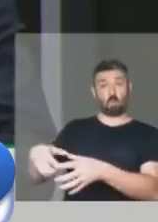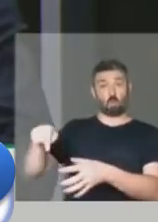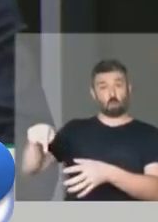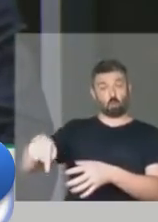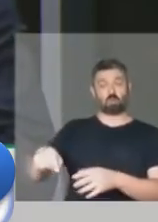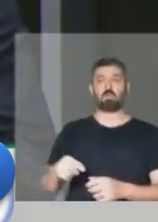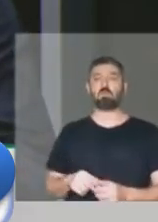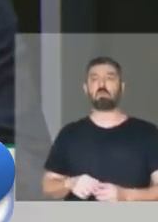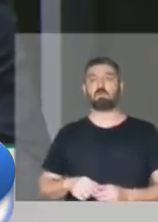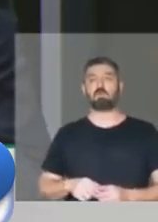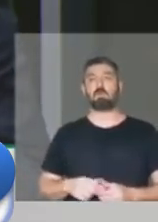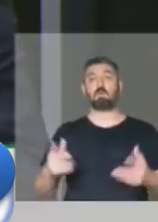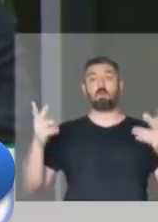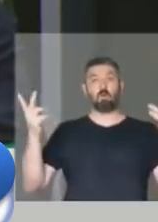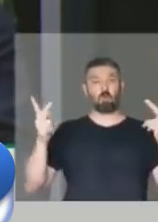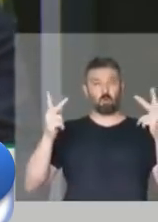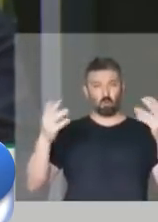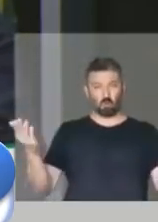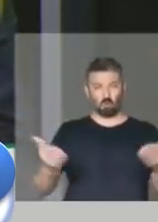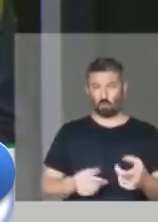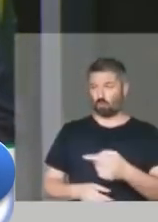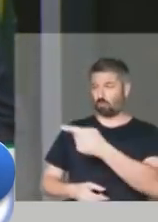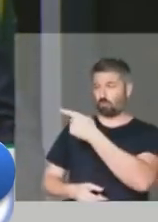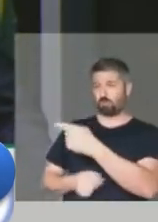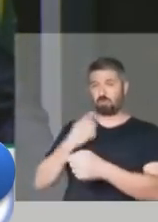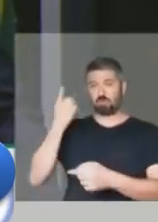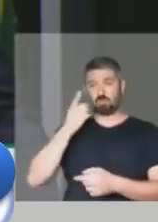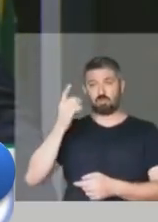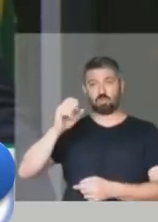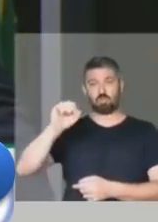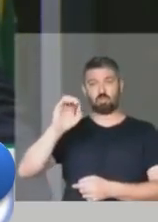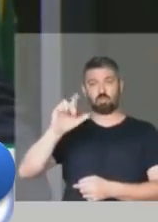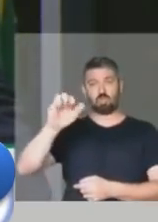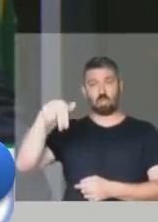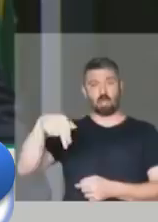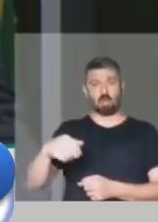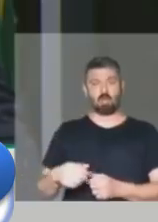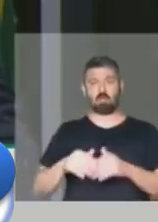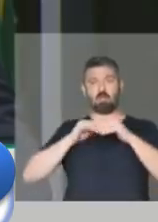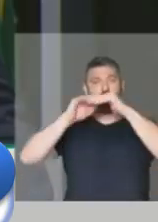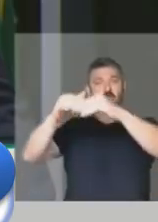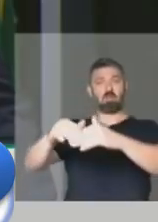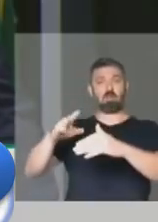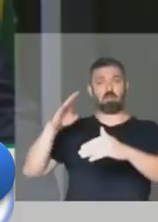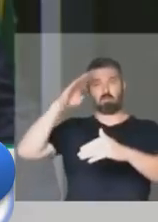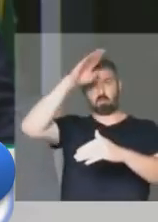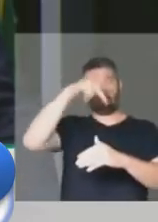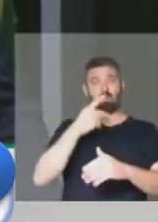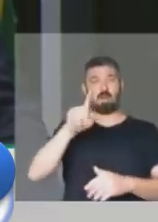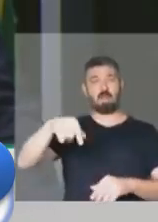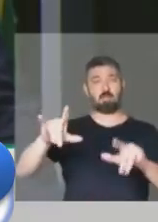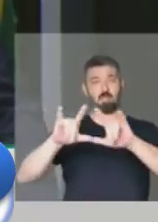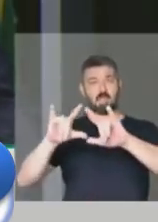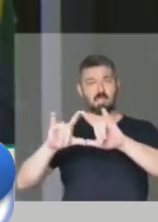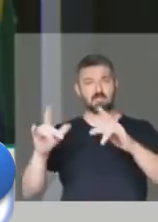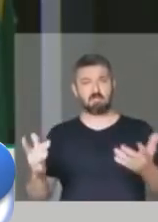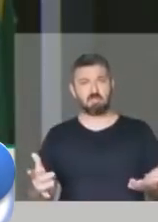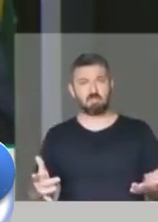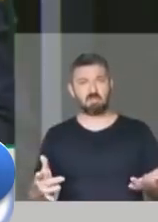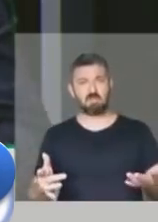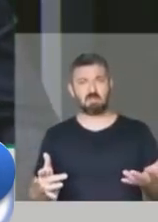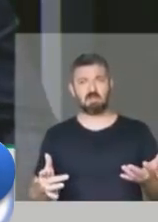aqui, como hoje fez o deputado Jorge Sola, chamando Jair Bolsonaro de miliciano,